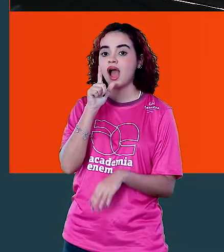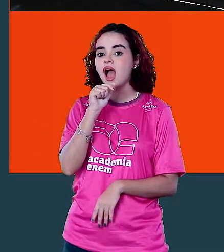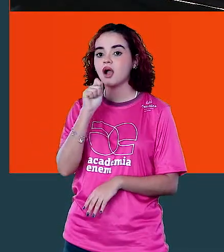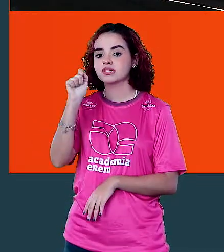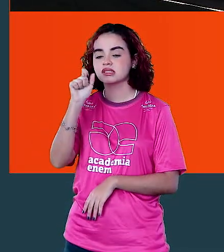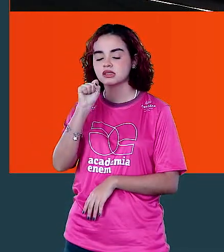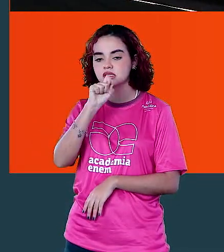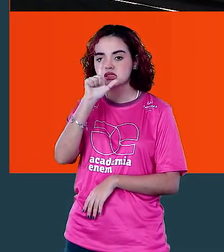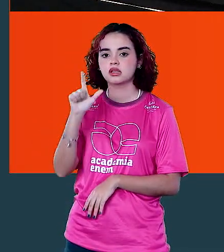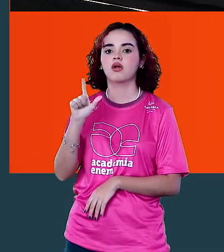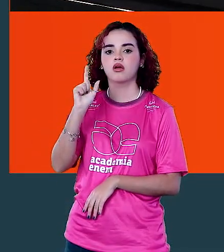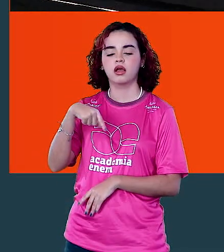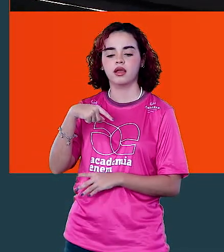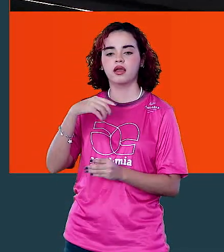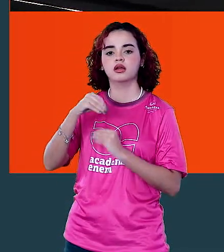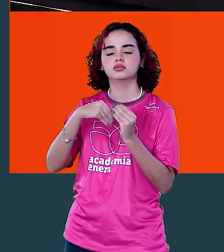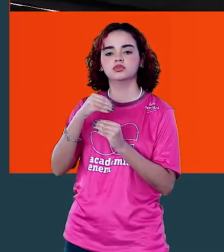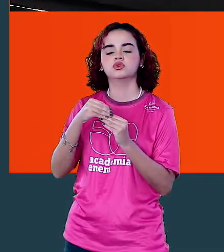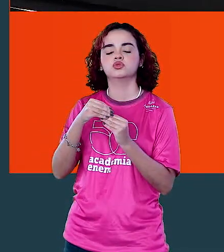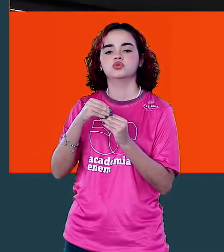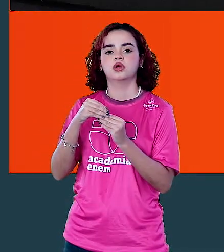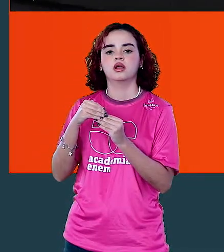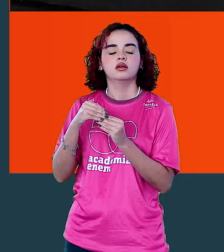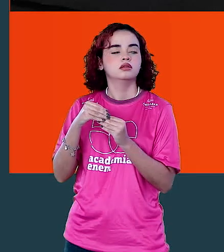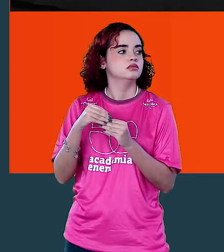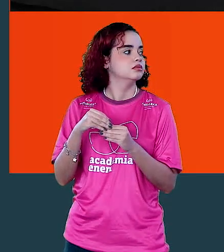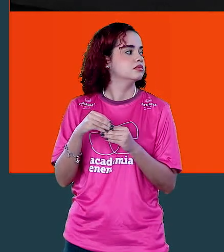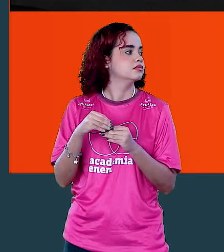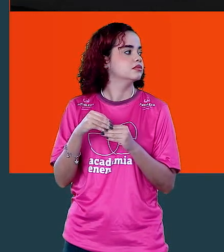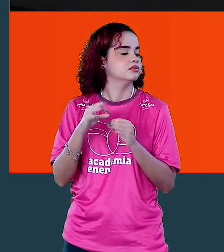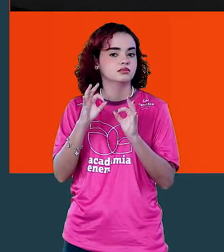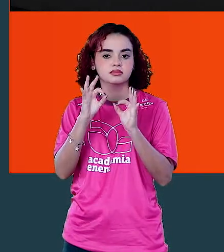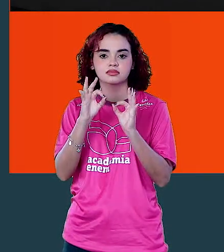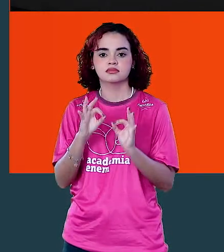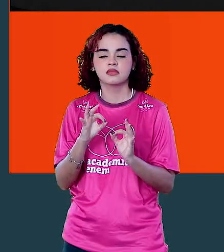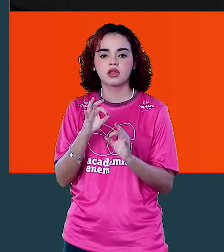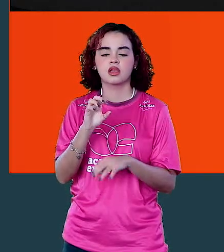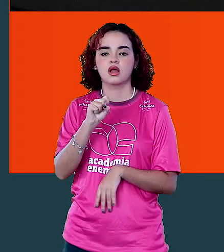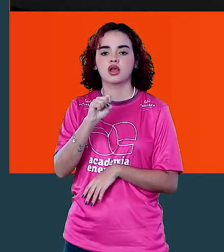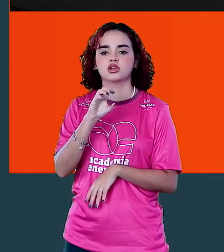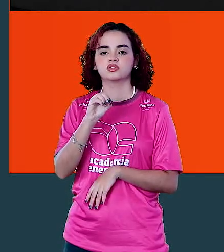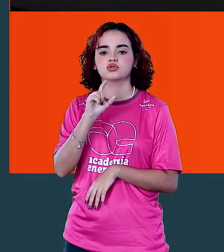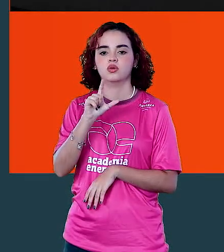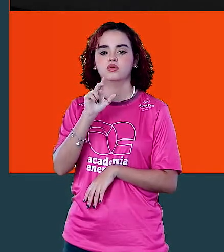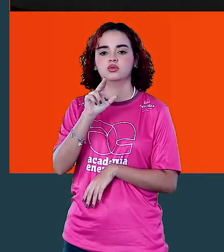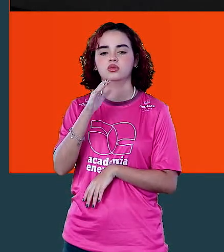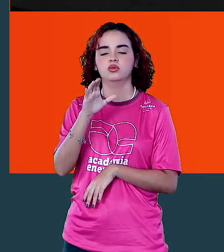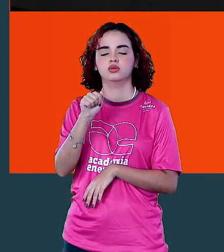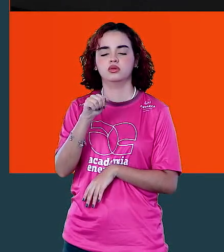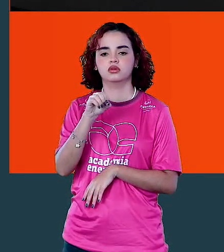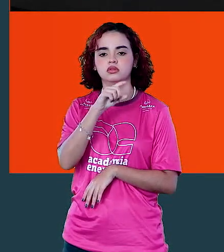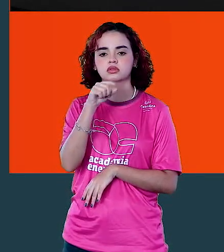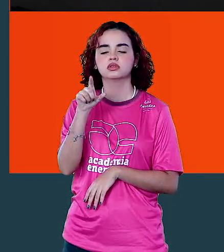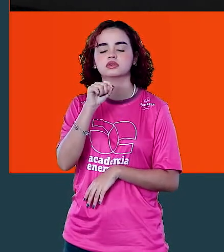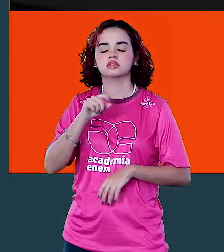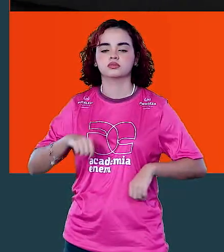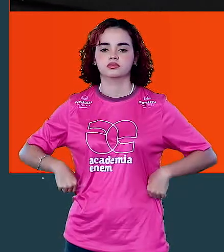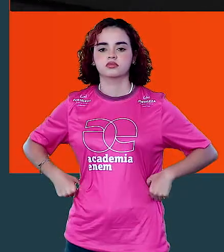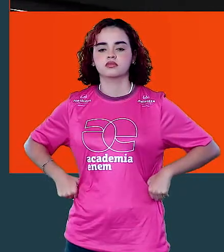mistura homogênea? Quando ele disser isso aqui, galera, ó, solução. Se a questão jogar para vocês essa ideia, eu tenho